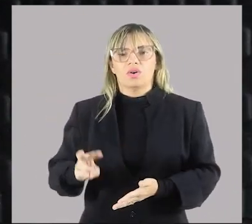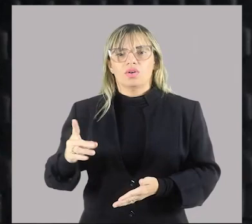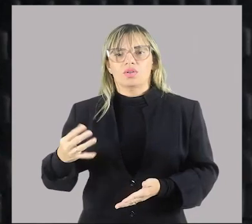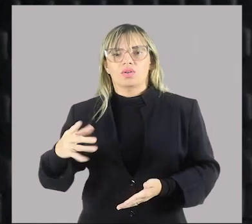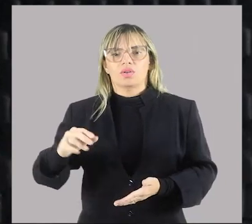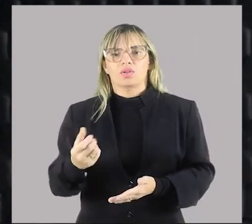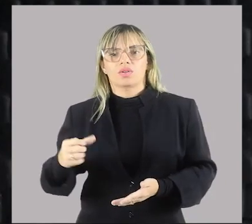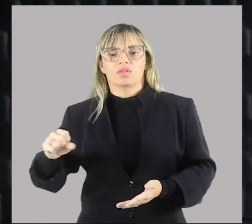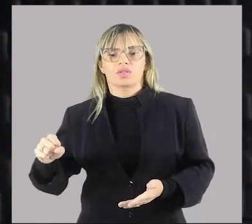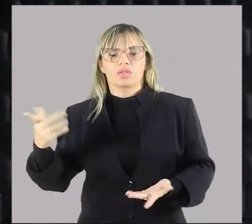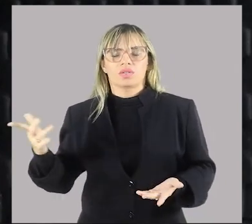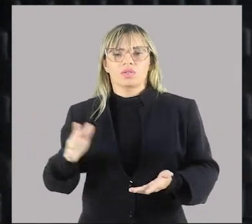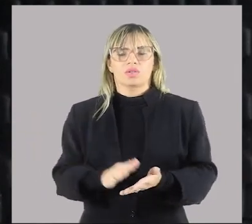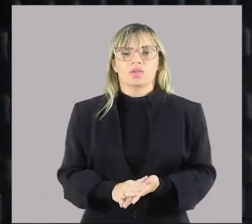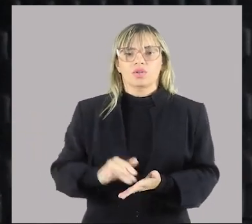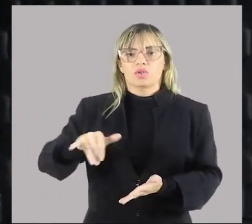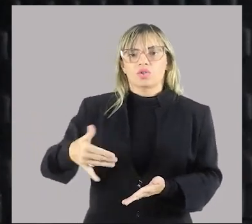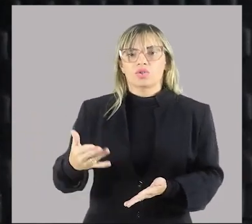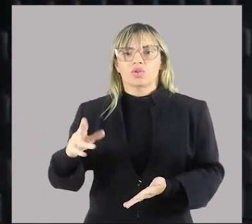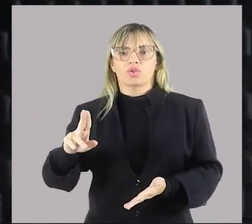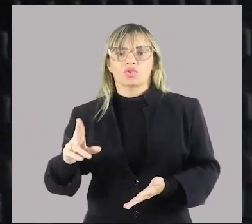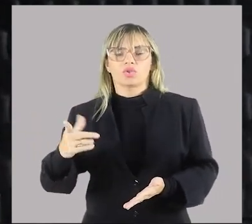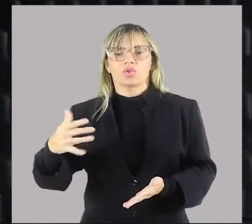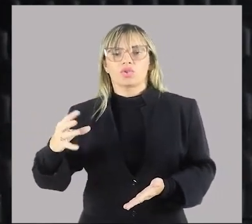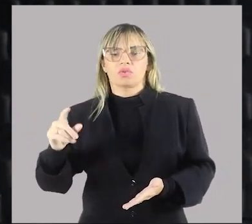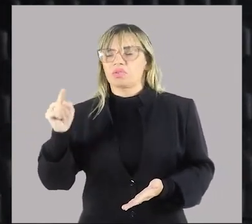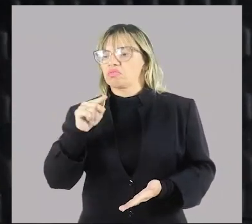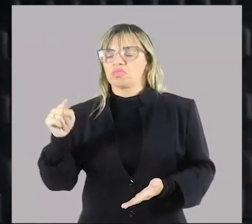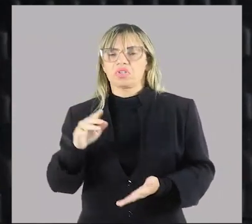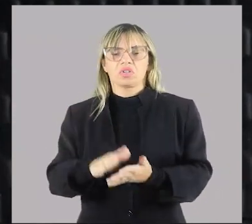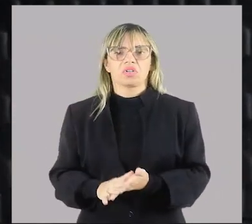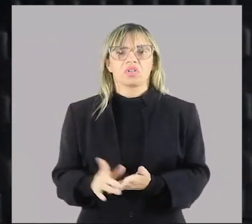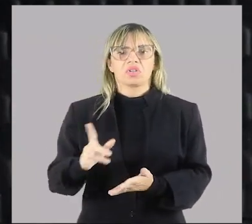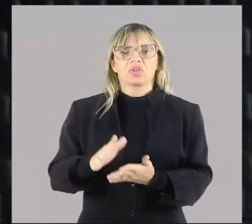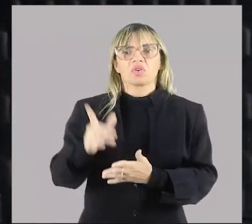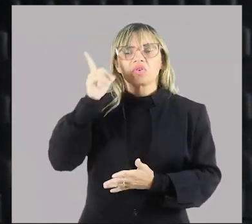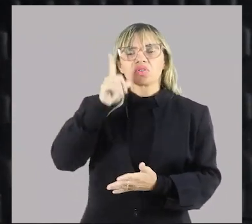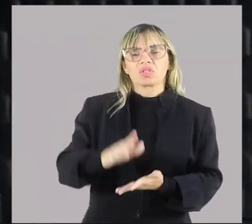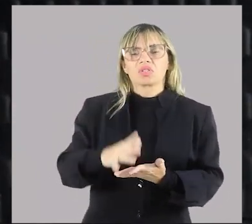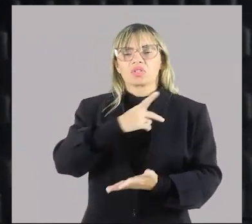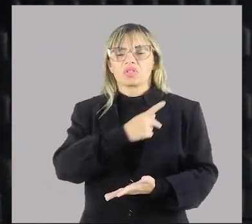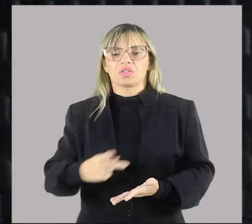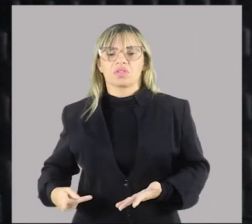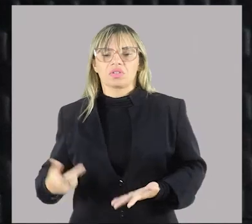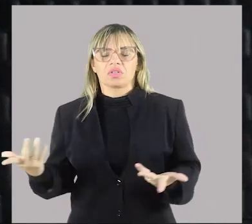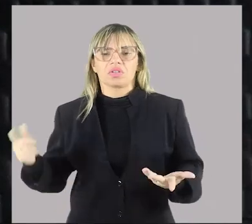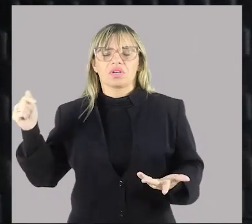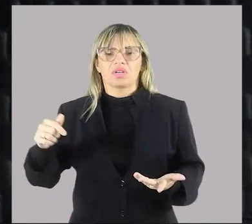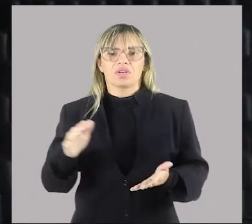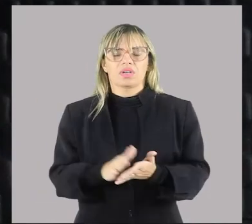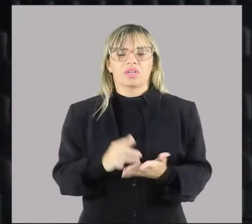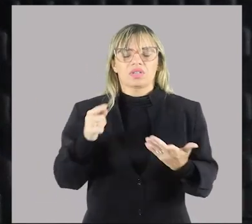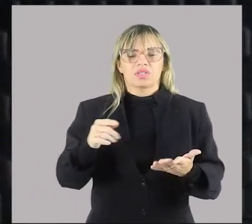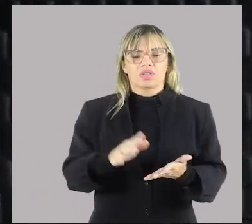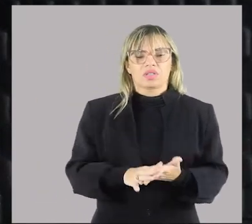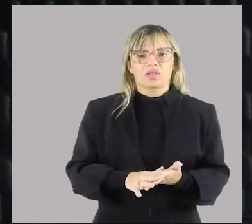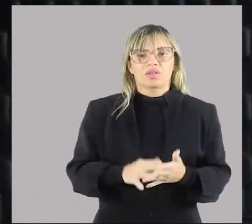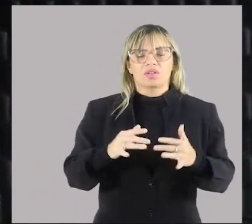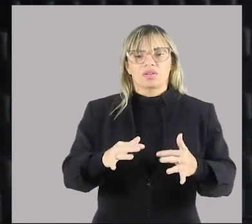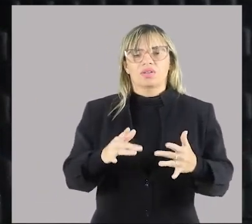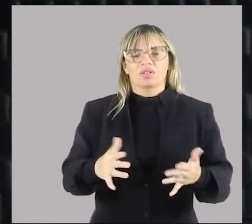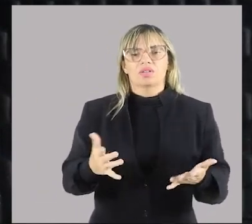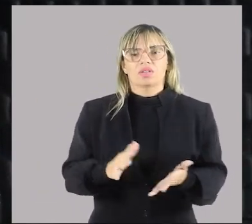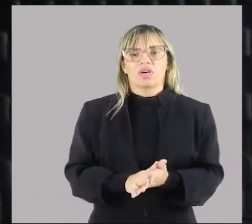poder. O movimento que chama, inclusive, a Primeira República de velha, como uma forma de legitimar a chamada